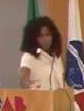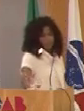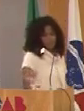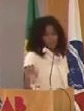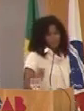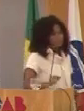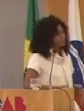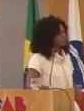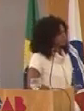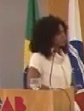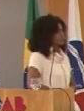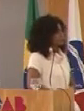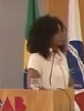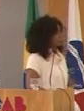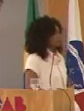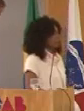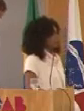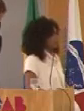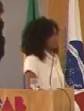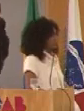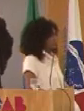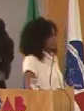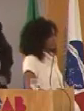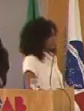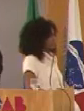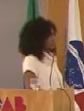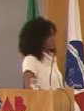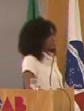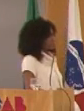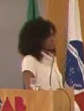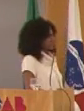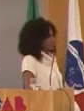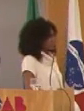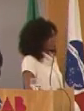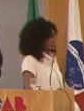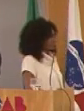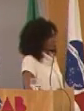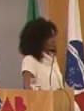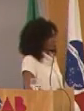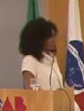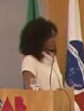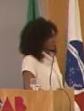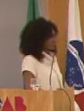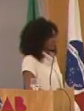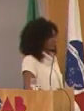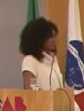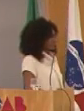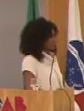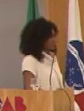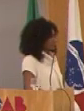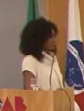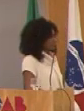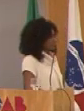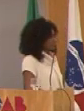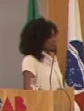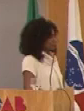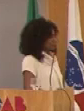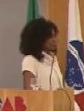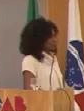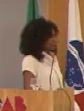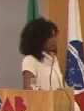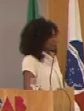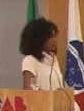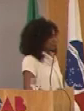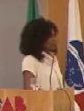e que isso amedronta e intimida os homens, tirando assim a realidade do que representa a